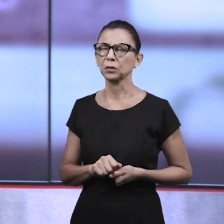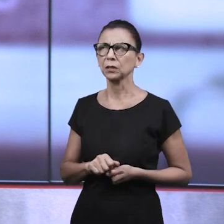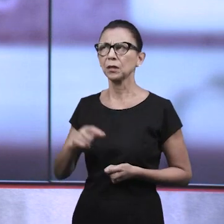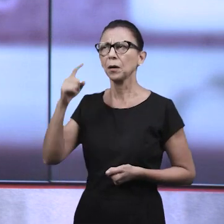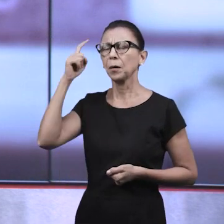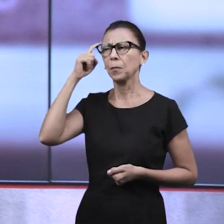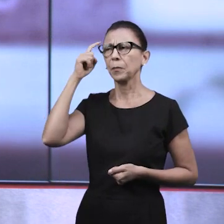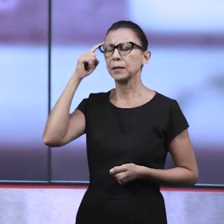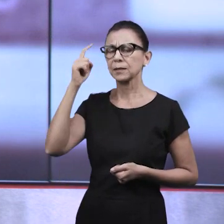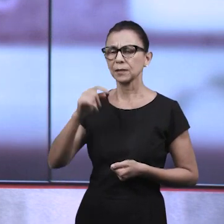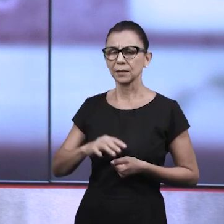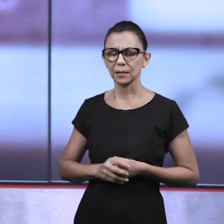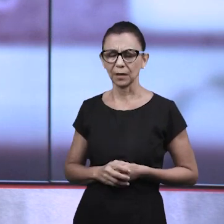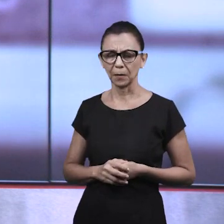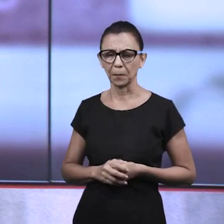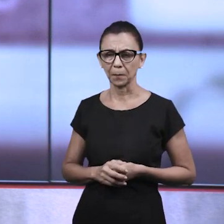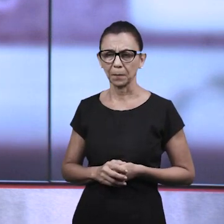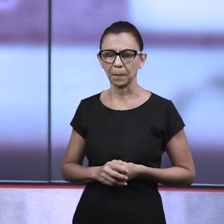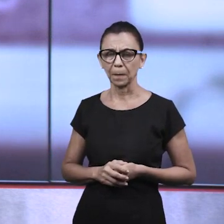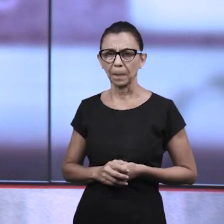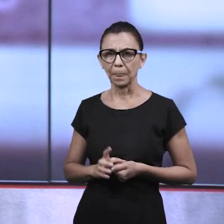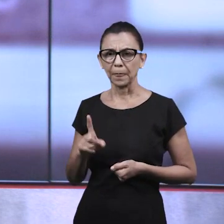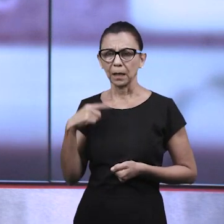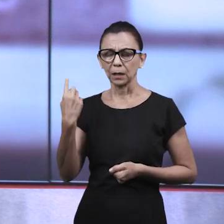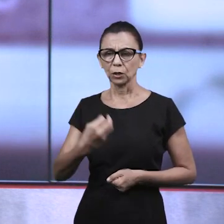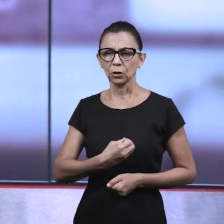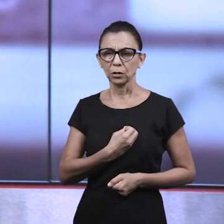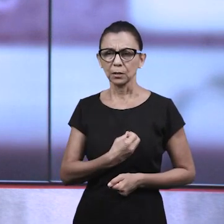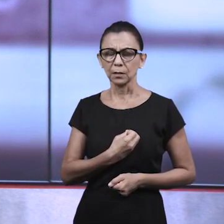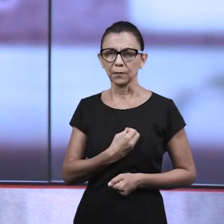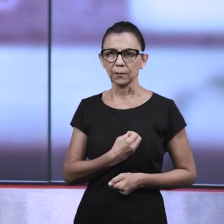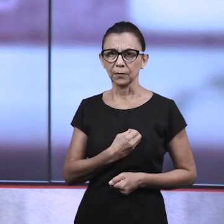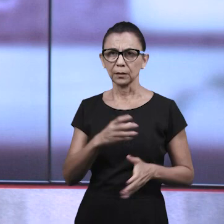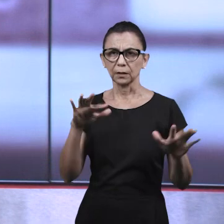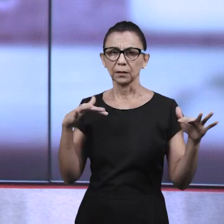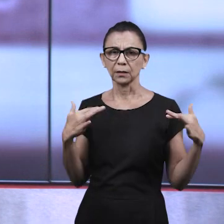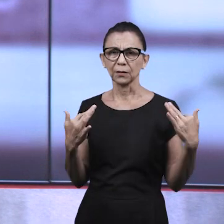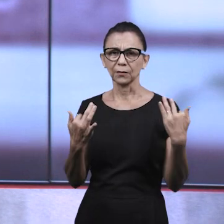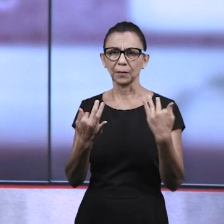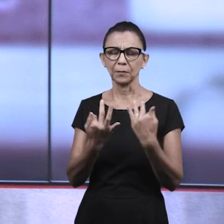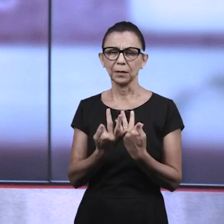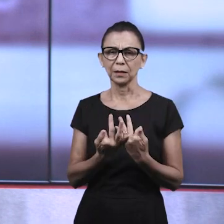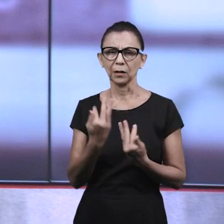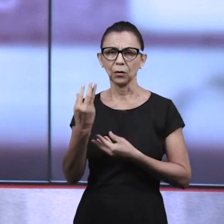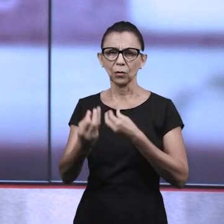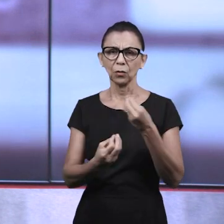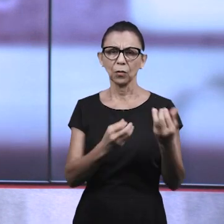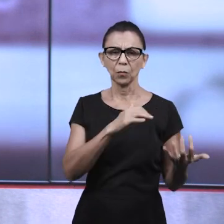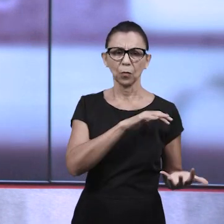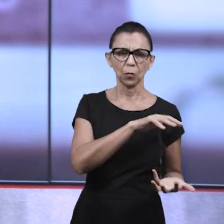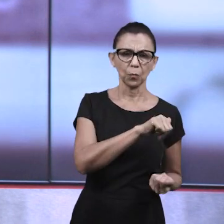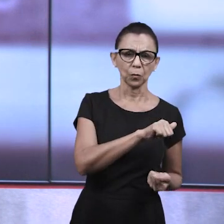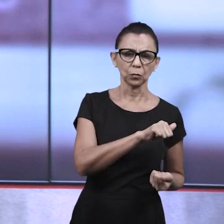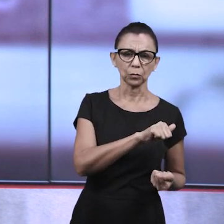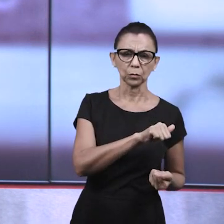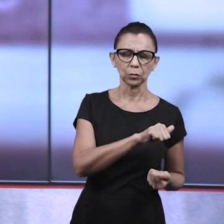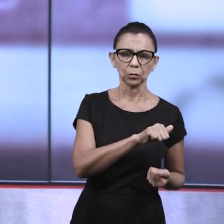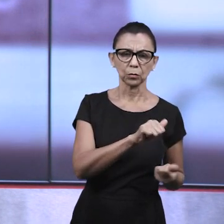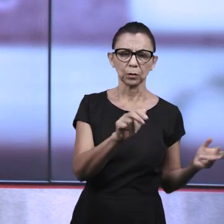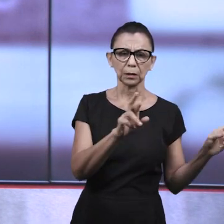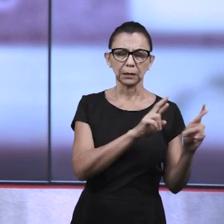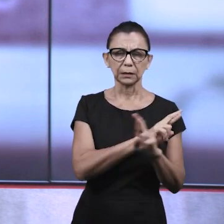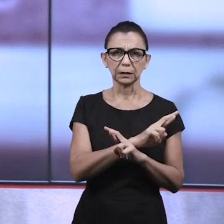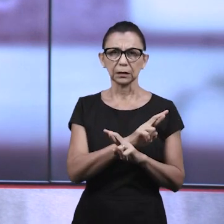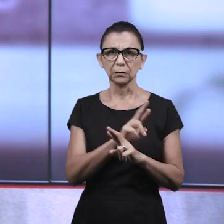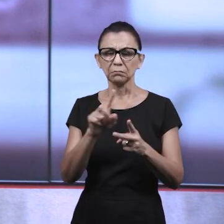quais concepções de mundo se presentificam na nossa vida familiar e nas escolas em que nossos filhos